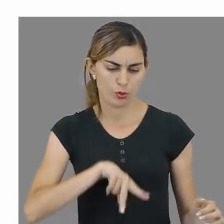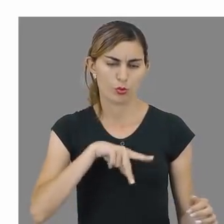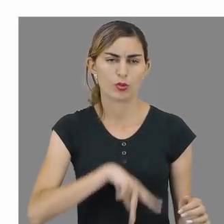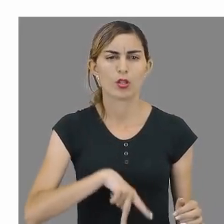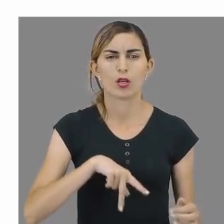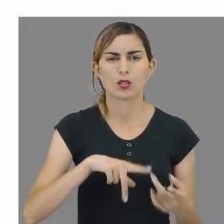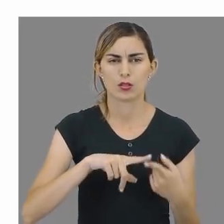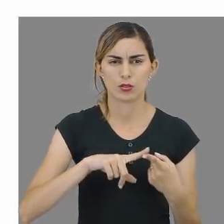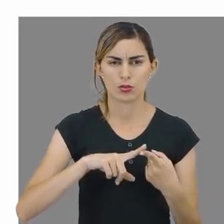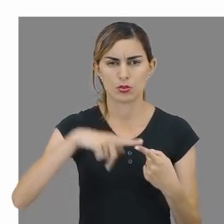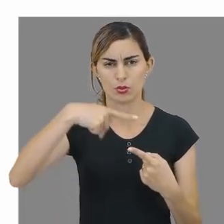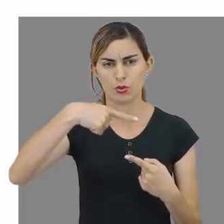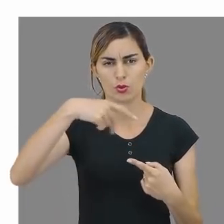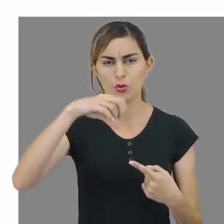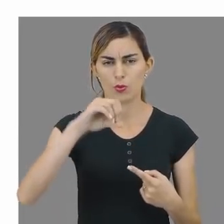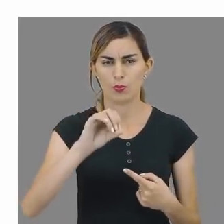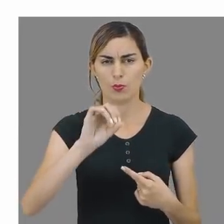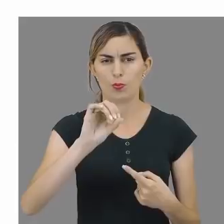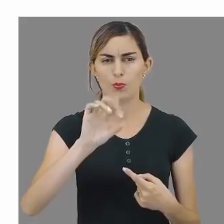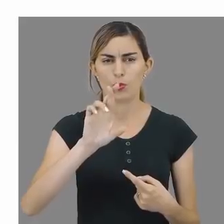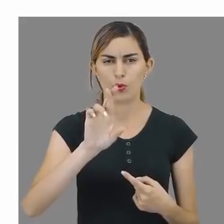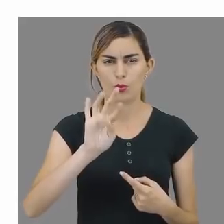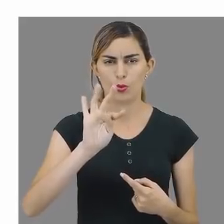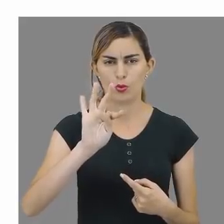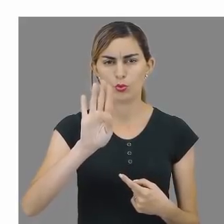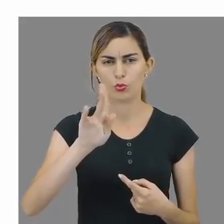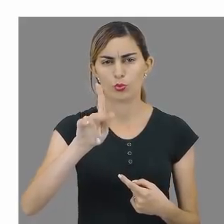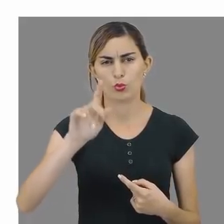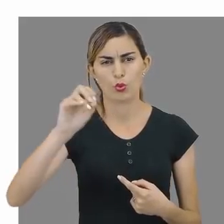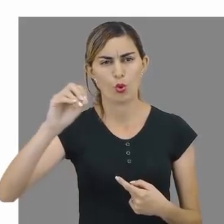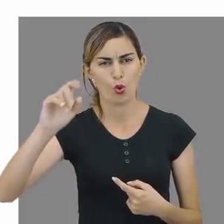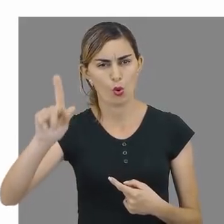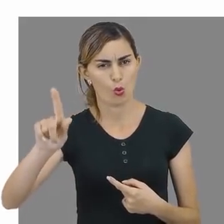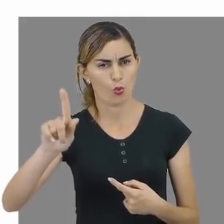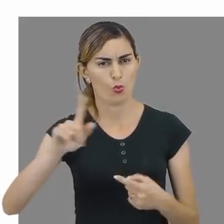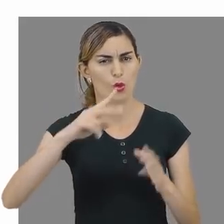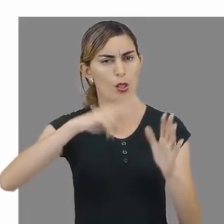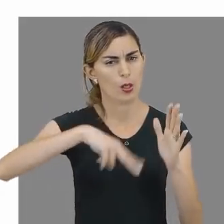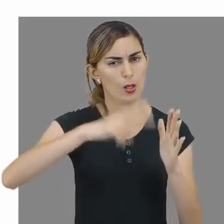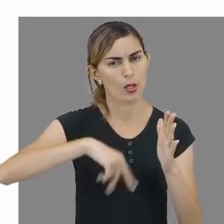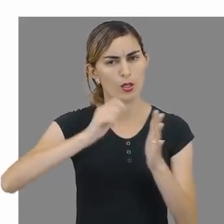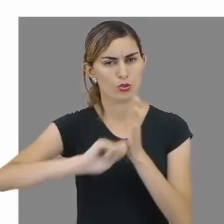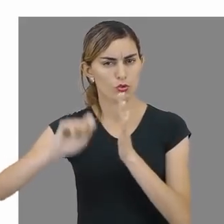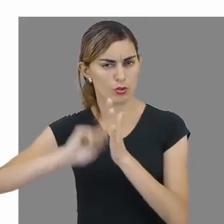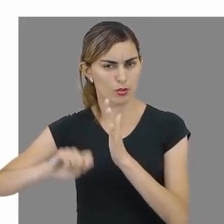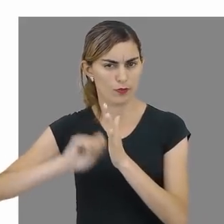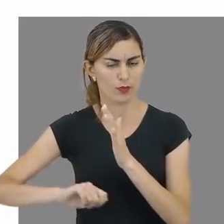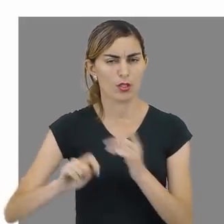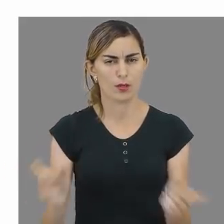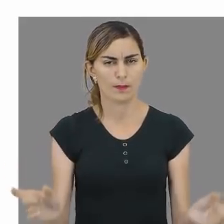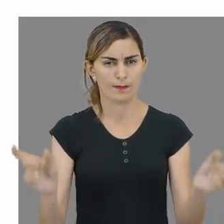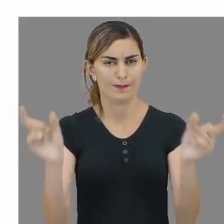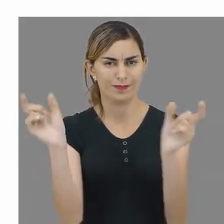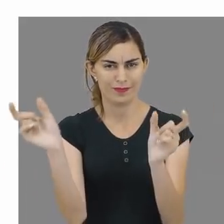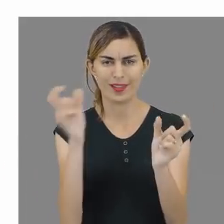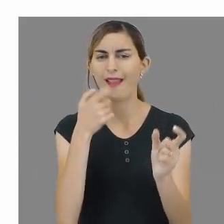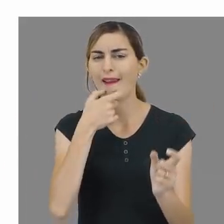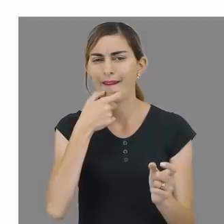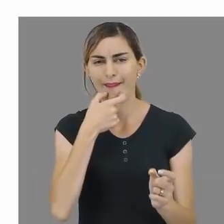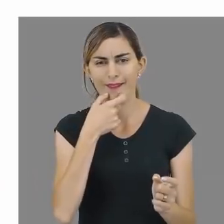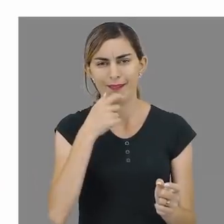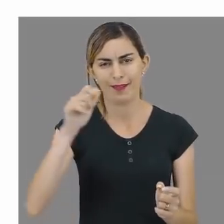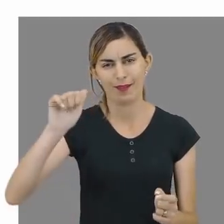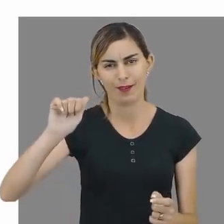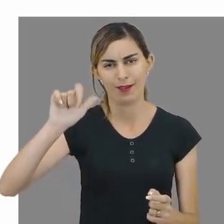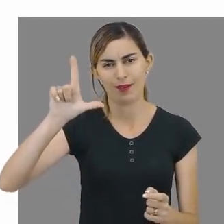português existe o pseudocódigo Portugal. Como exemplo aqui, a gente tem os comandos leia e escreva. E, análogo a ele, em inglês,